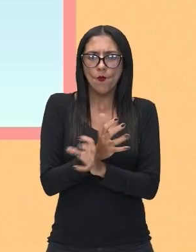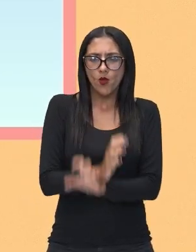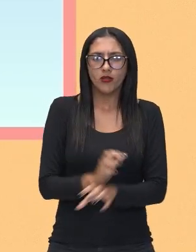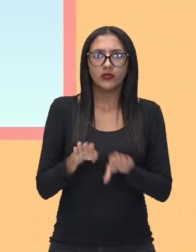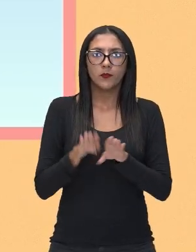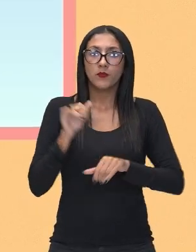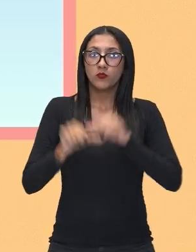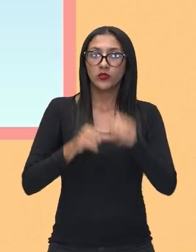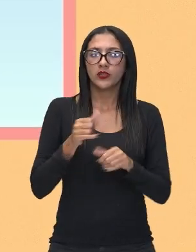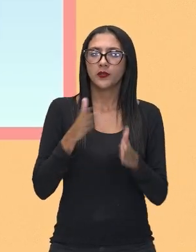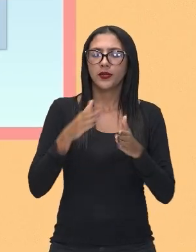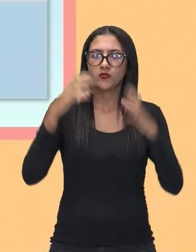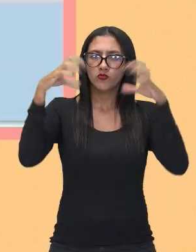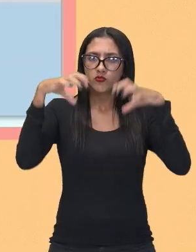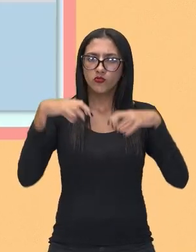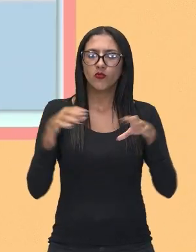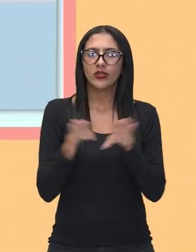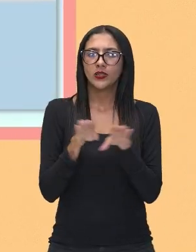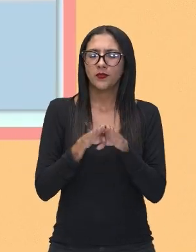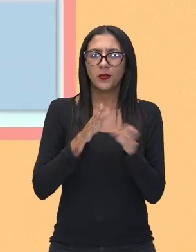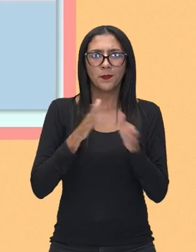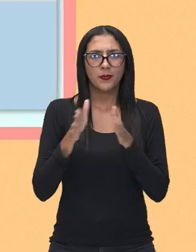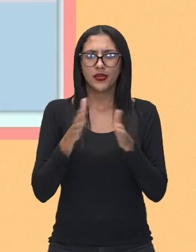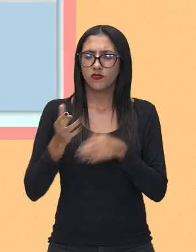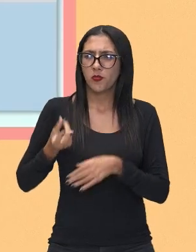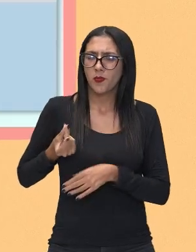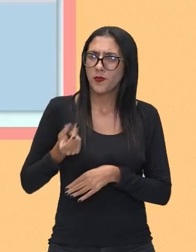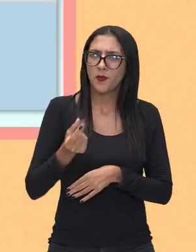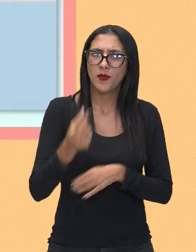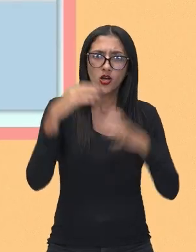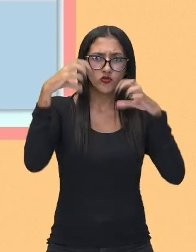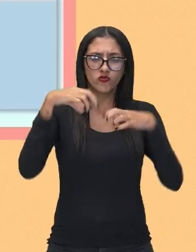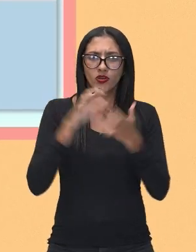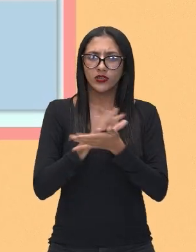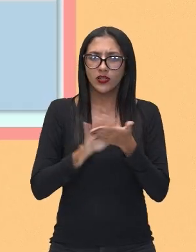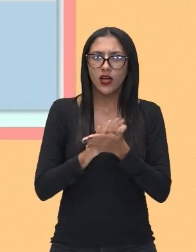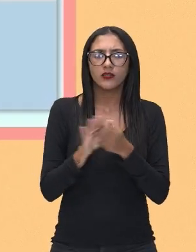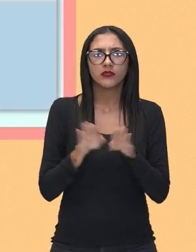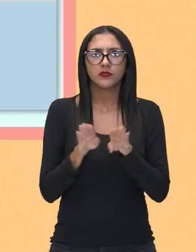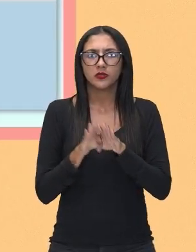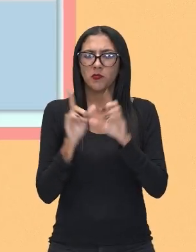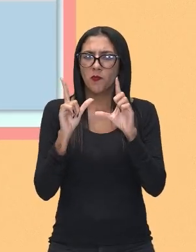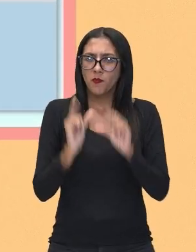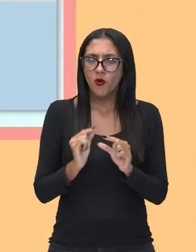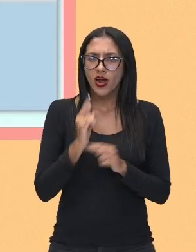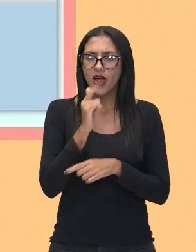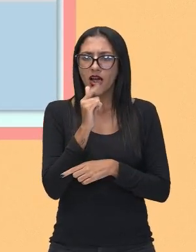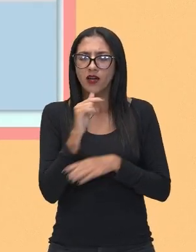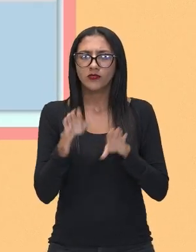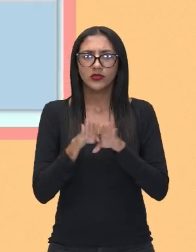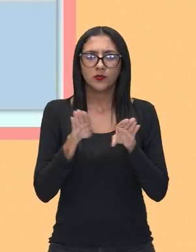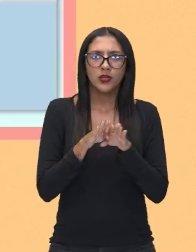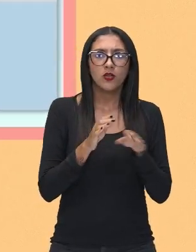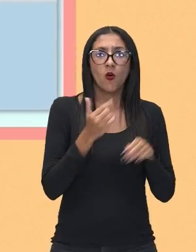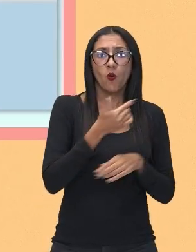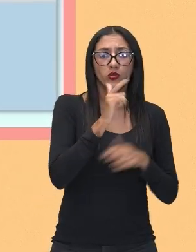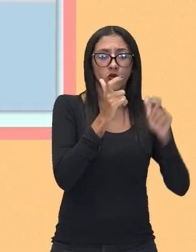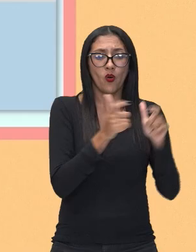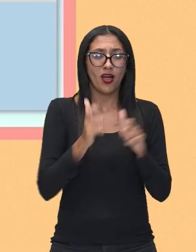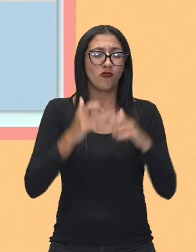chuvas, intensificação das secas em determinados locais, escassez de água, abundância de chuvas em algumas